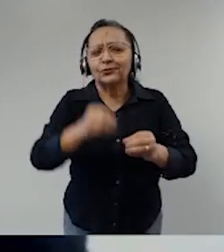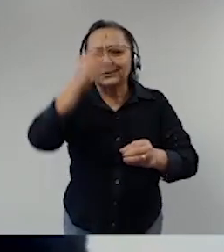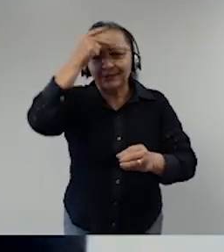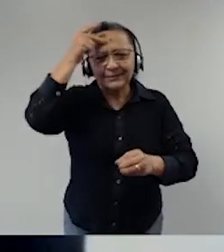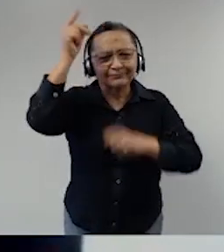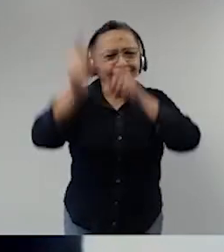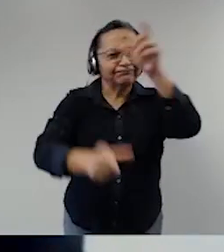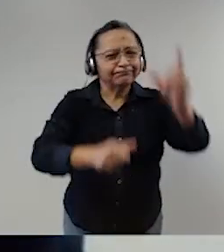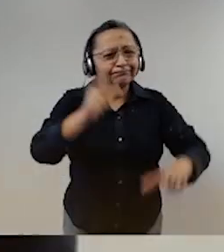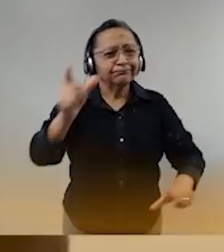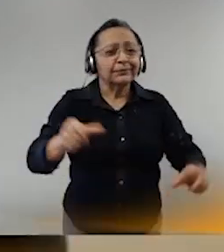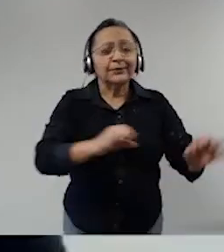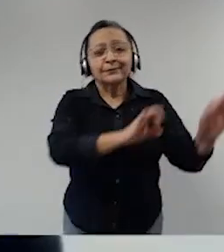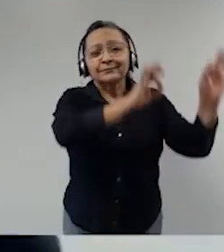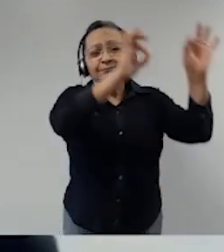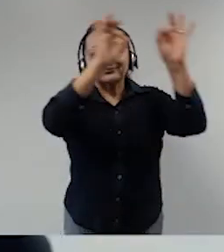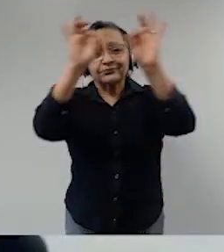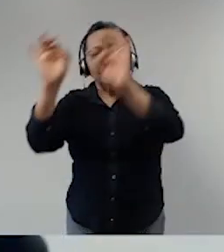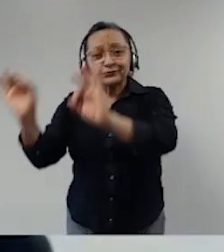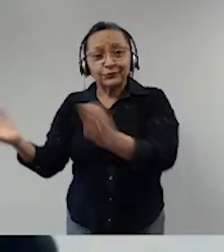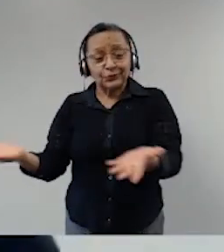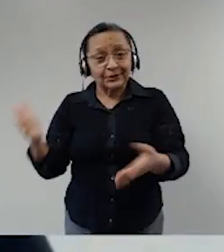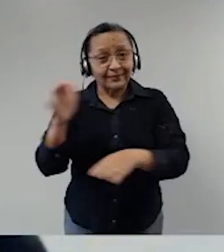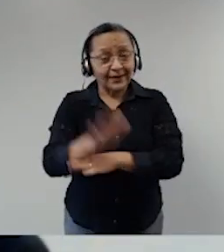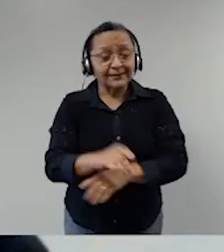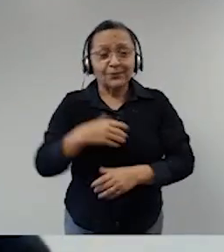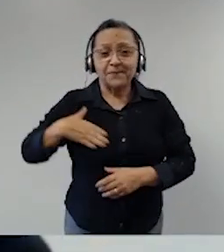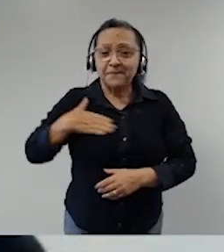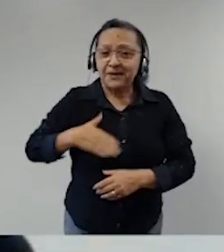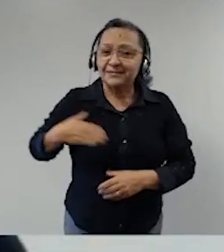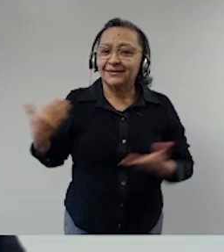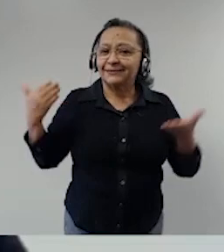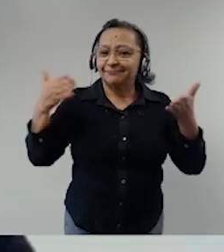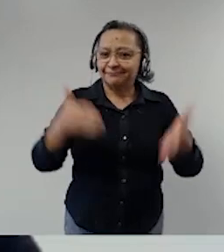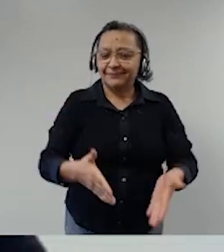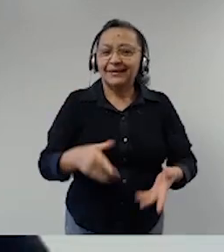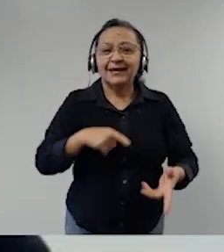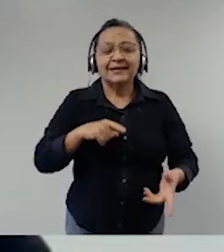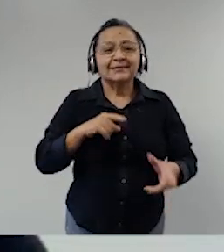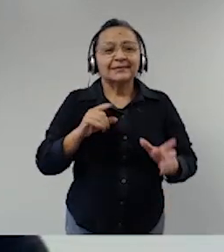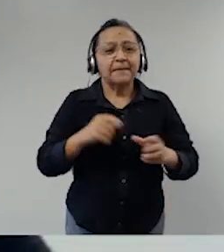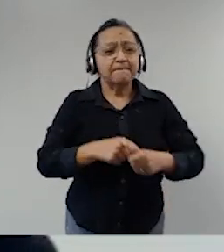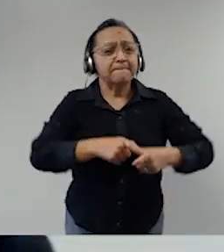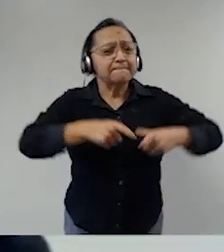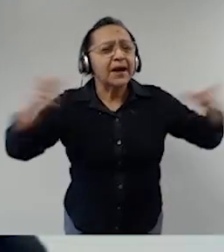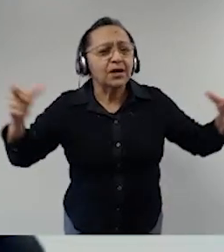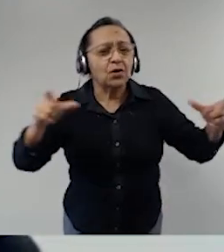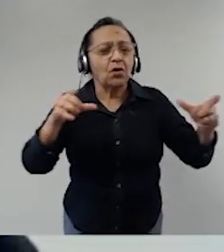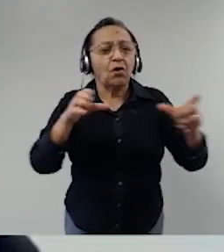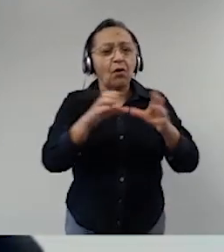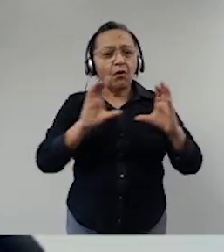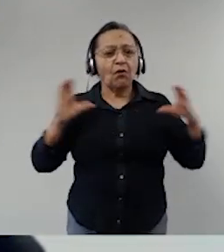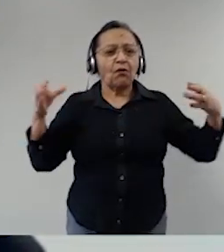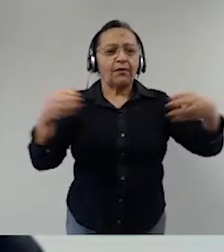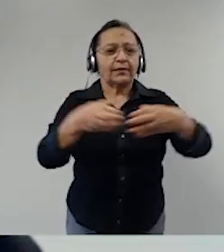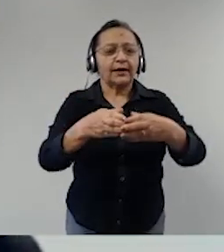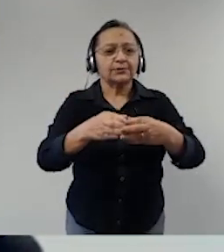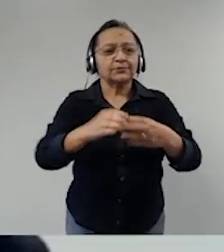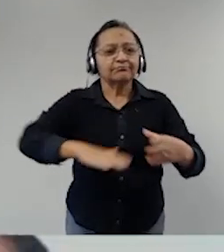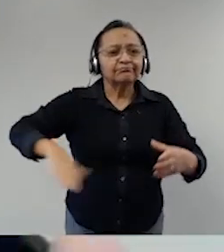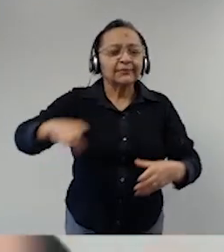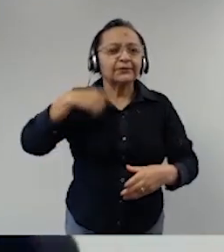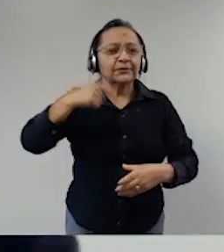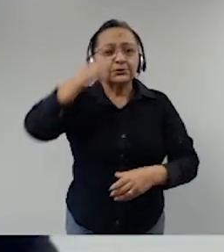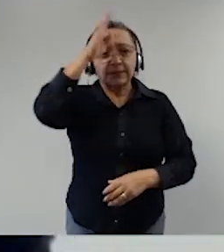tarde. É um prazer muito grande participar deste encontro no maior congresso da advocacia brasileira,